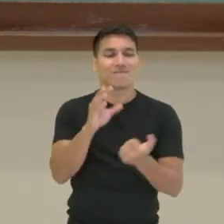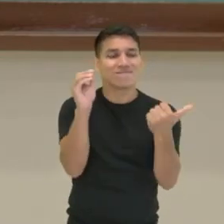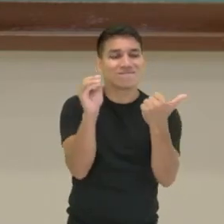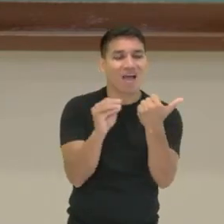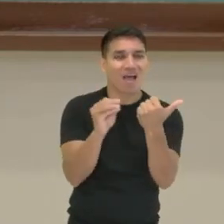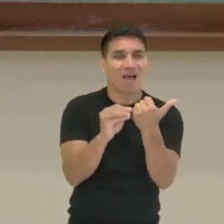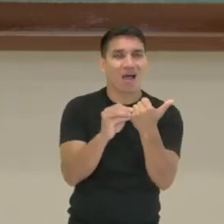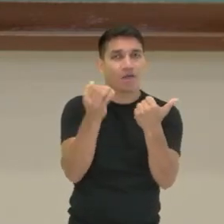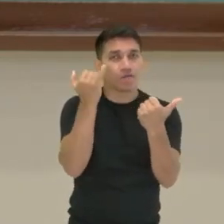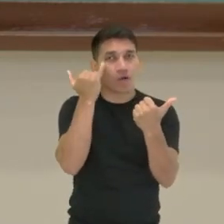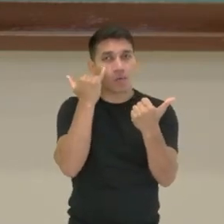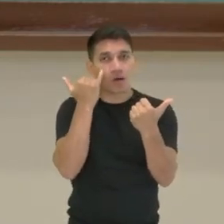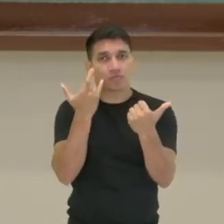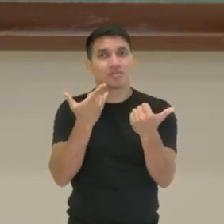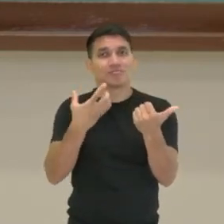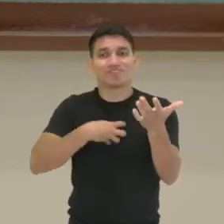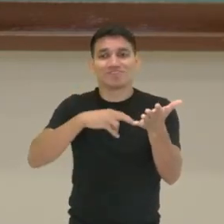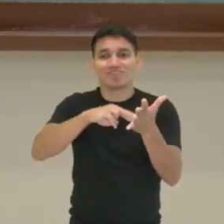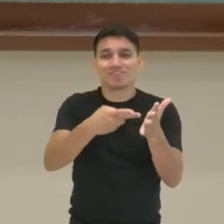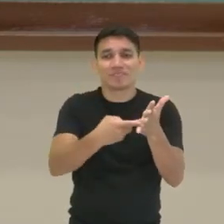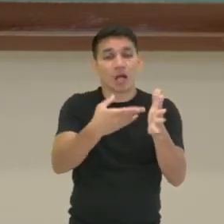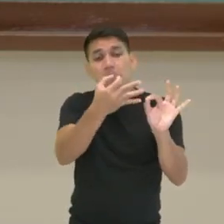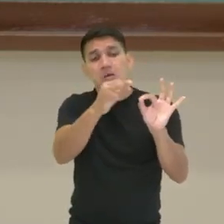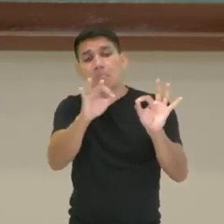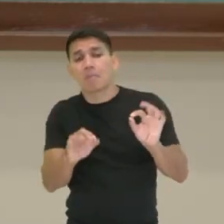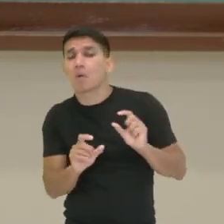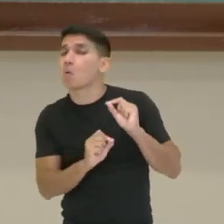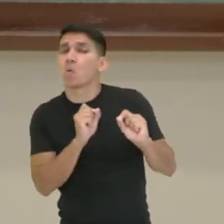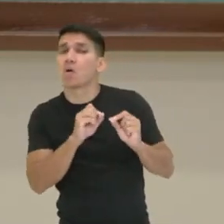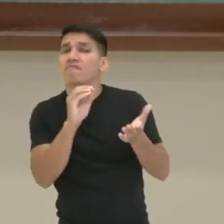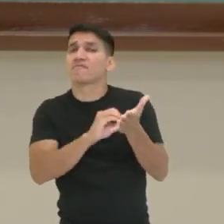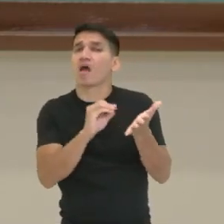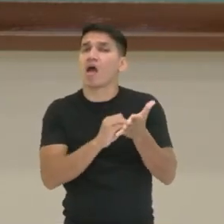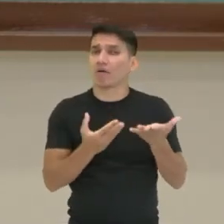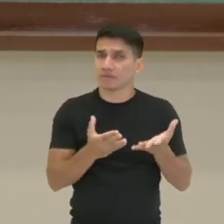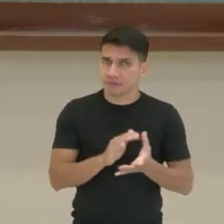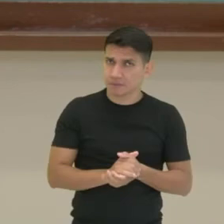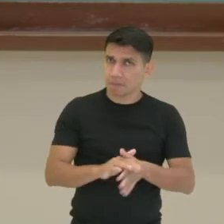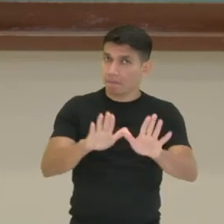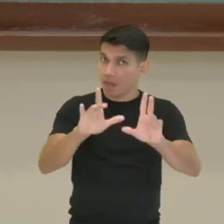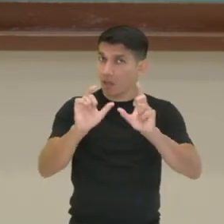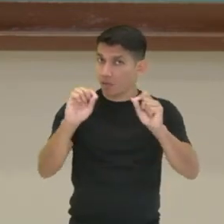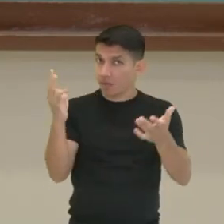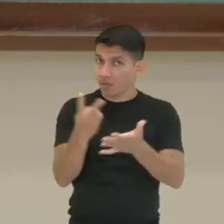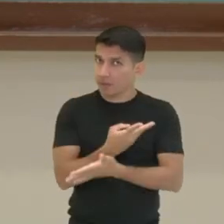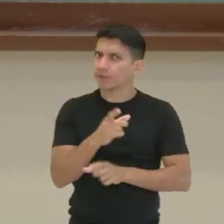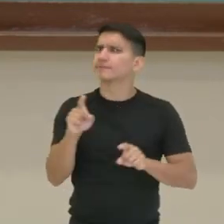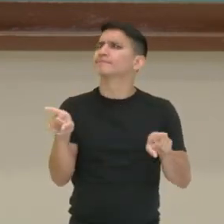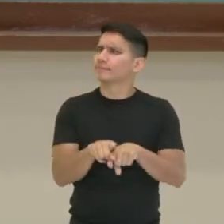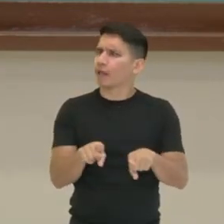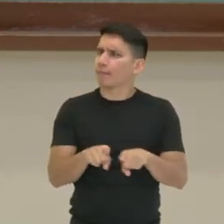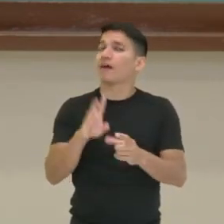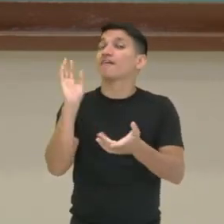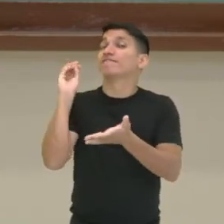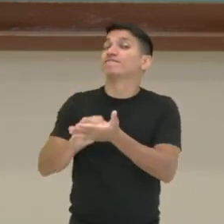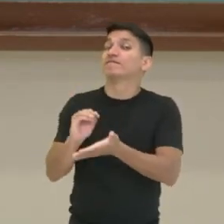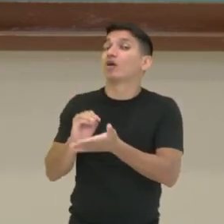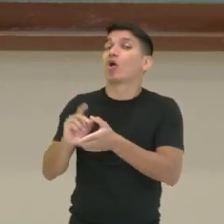incompletas sintaticamente. Então, falta um termo delas ali. Agora, elas também são